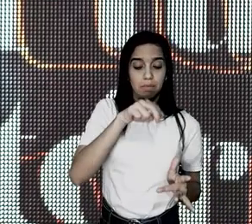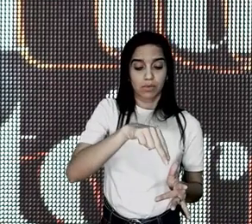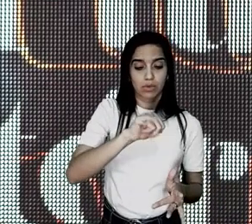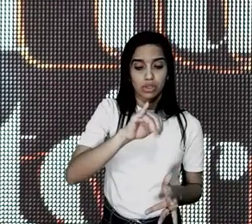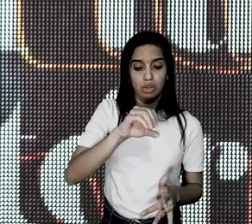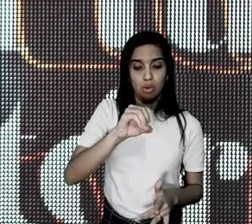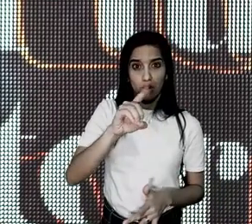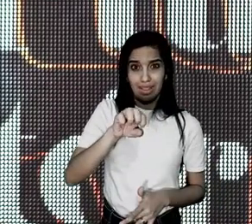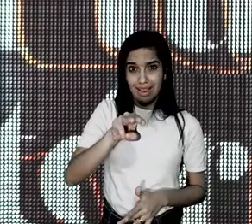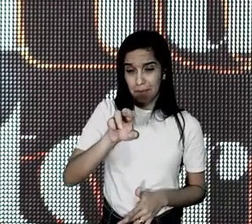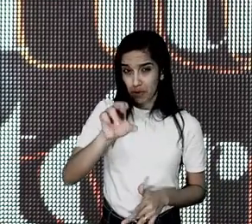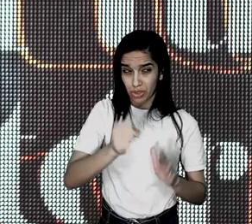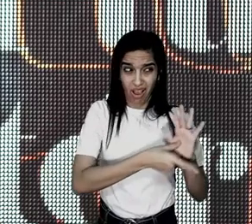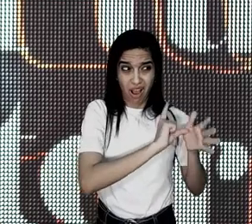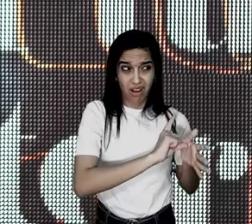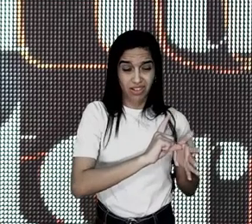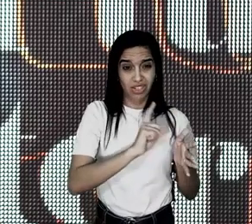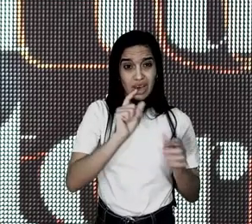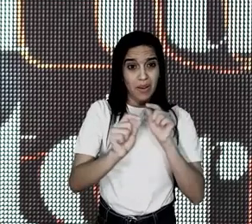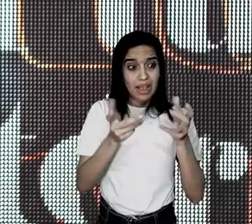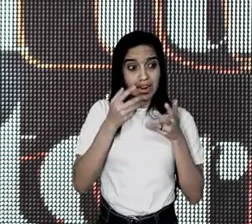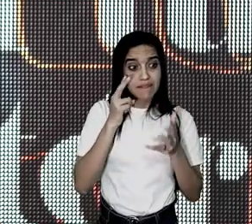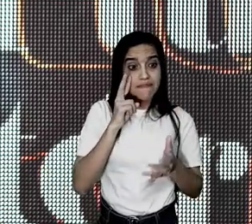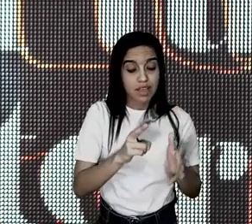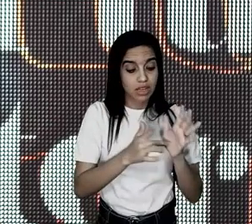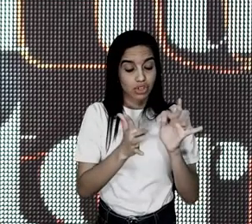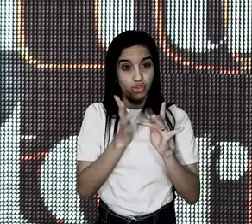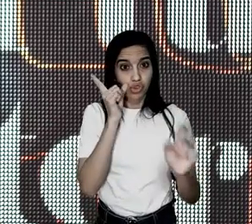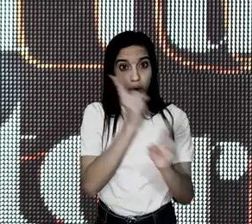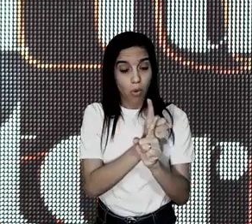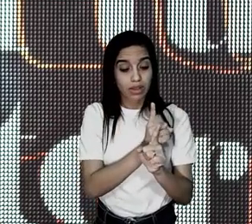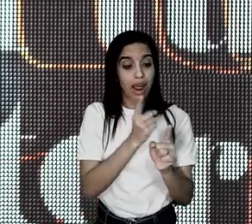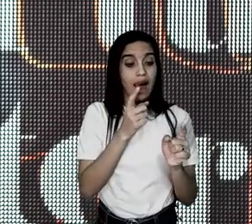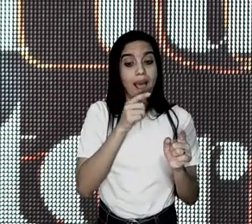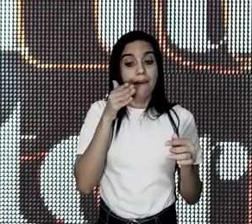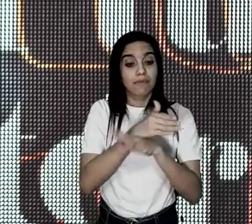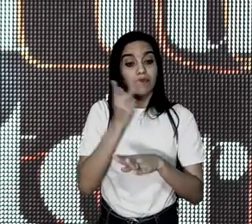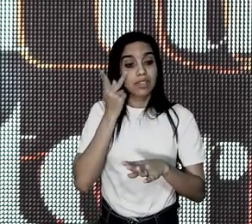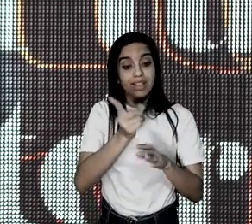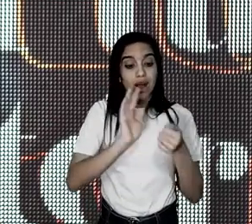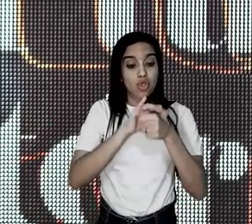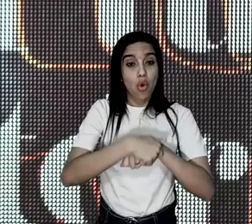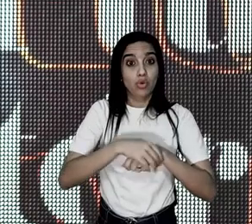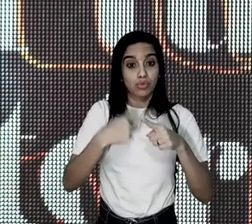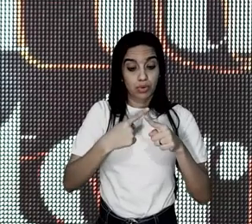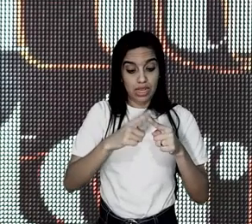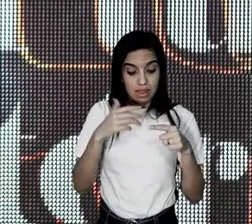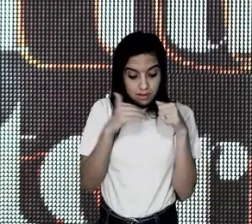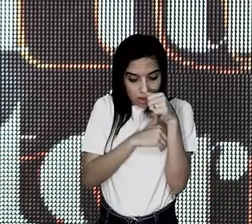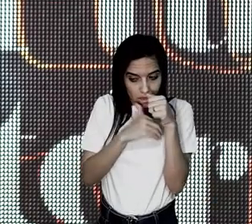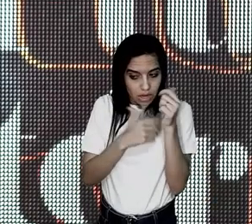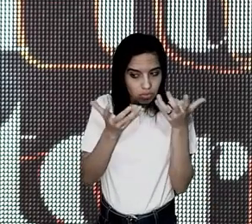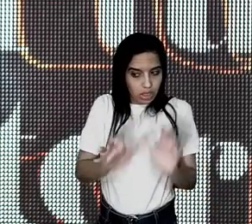Jesus em outra ocasião, e à noite, ele era um discípulo secreto de Jesus. E a Bíblia nos conta